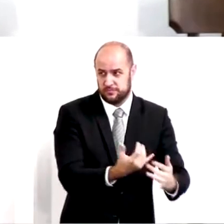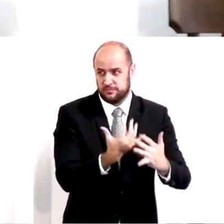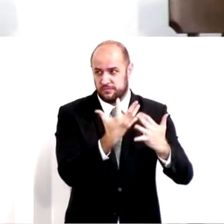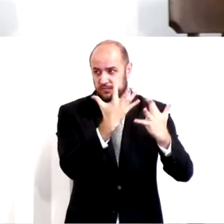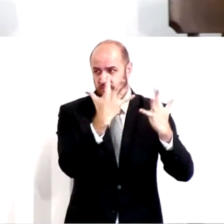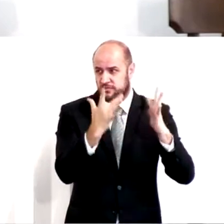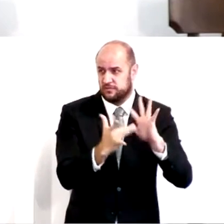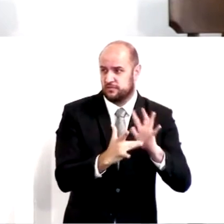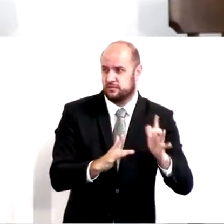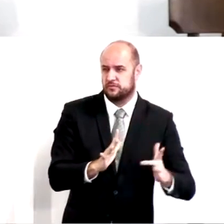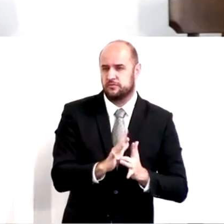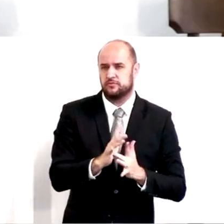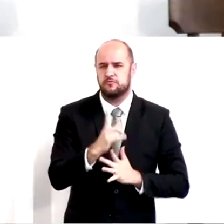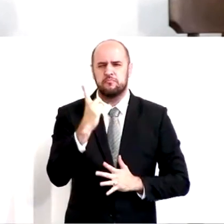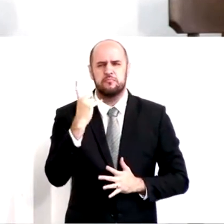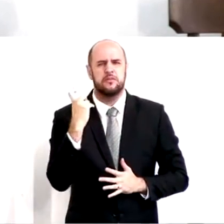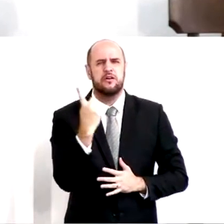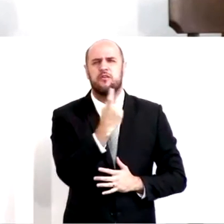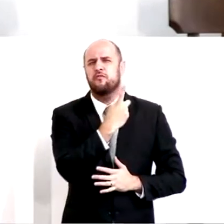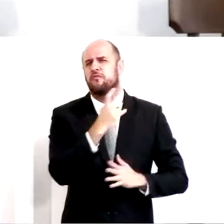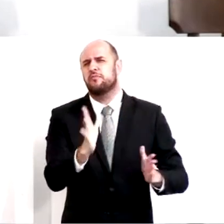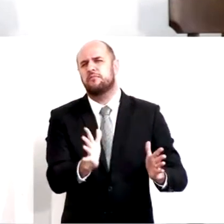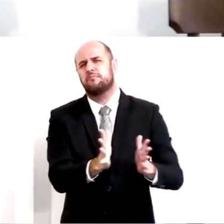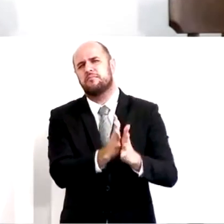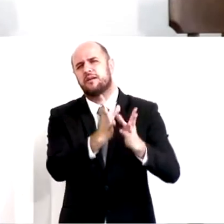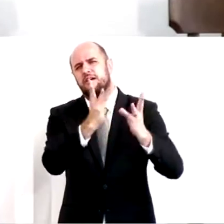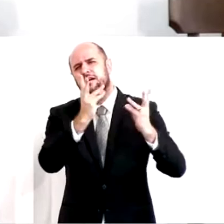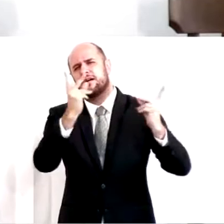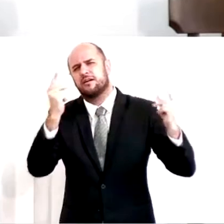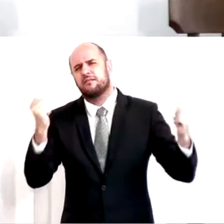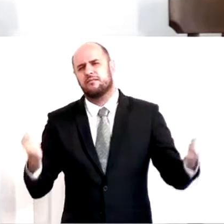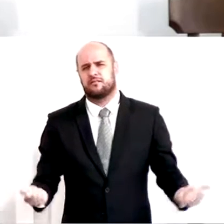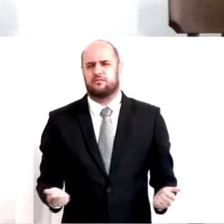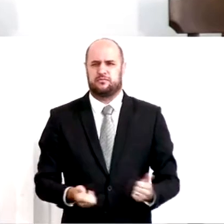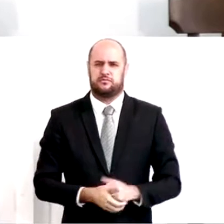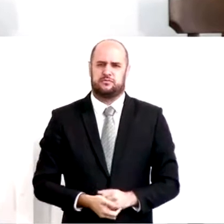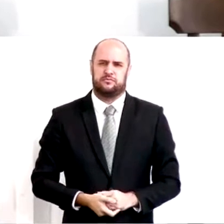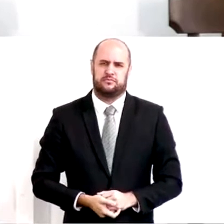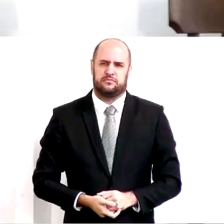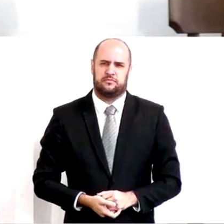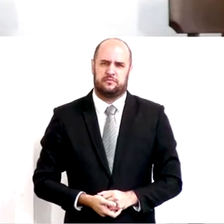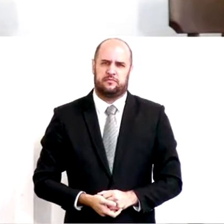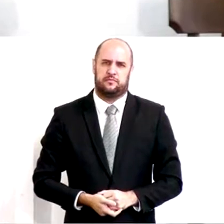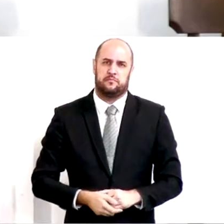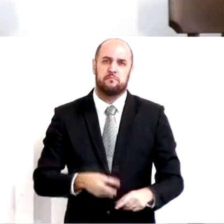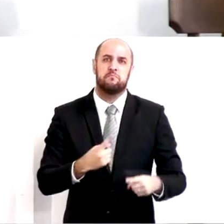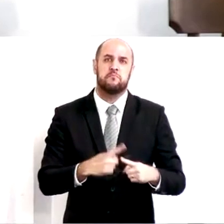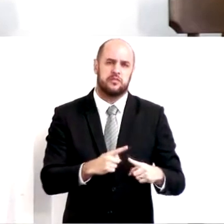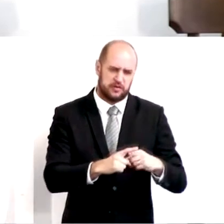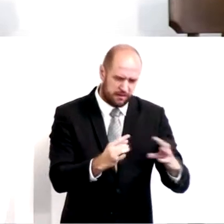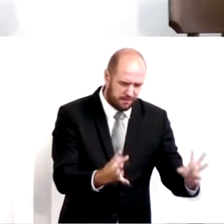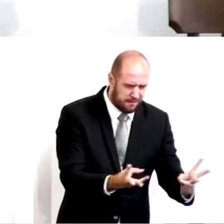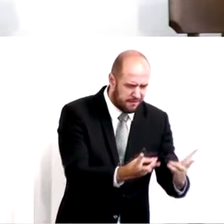Que perfume maravilhoso é o que vocês exalam, porque vocês exalam a Cristo.